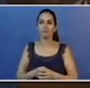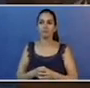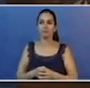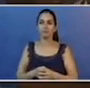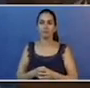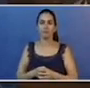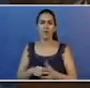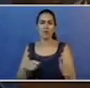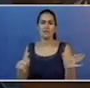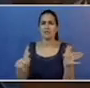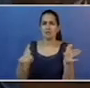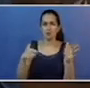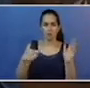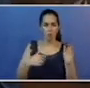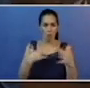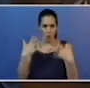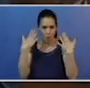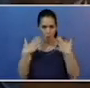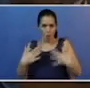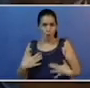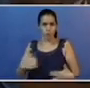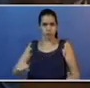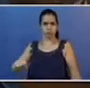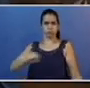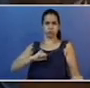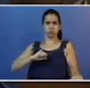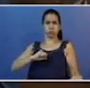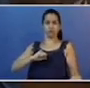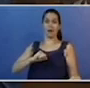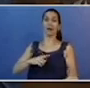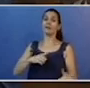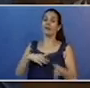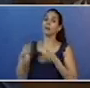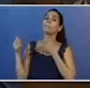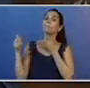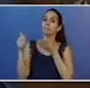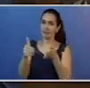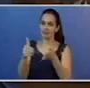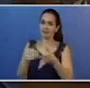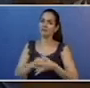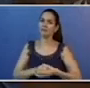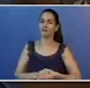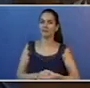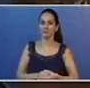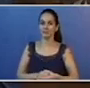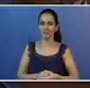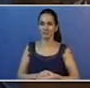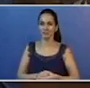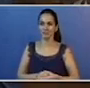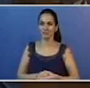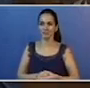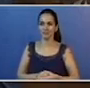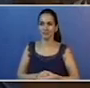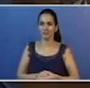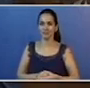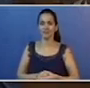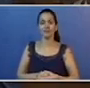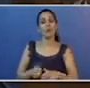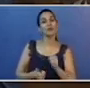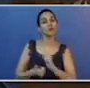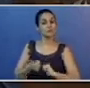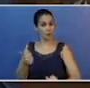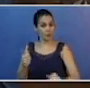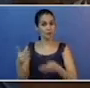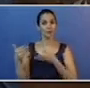Então, acertando o corpo do atleta, isso faz com que ele tenha uma precisão. Então, essa precisão é considerada como esporte de precisão